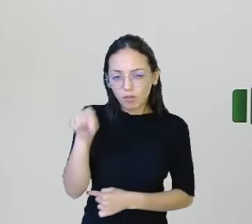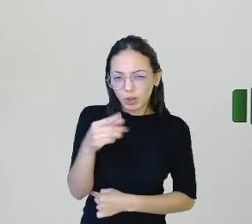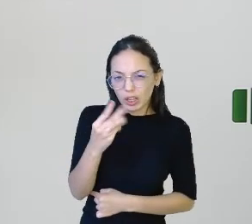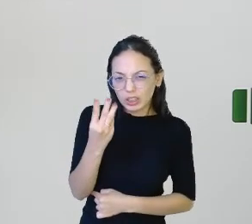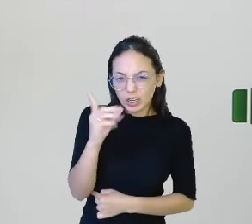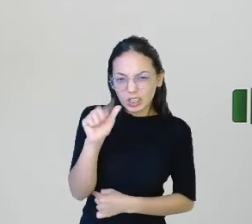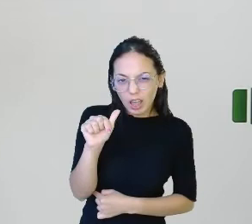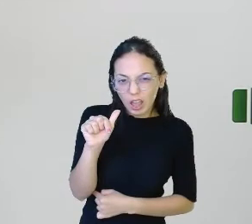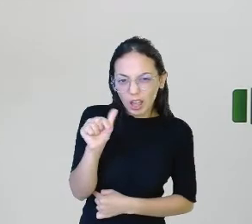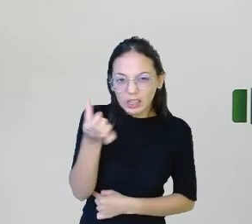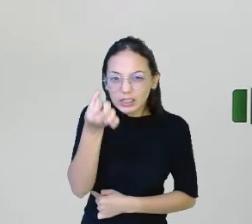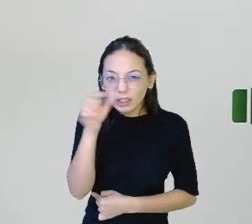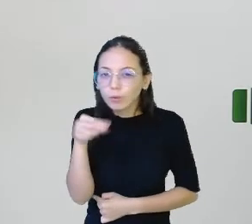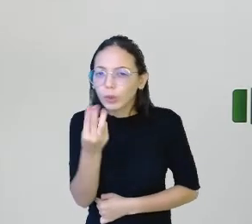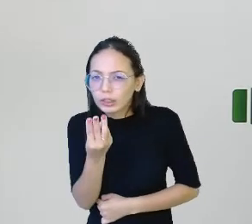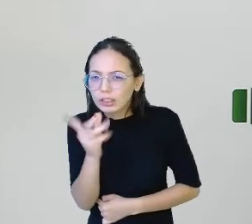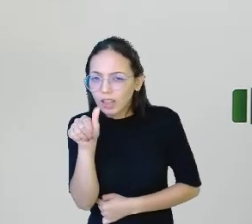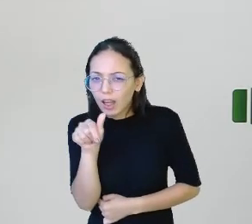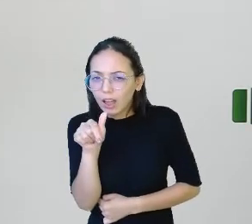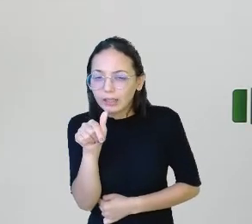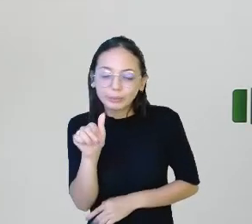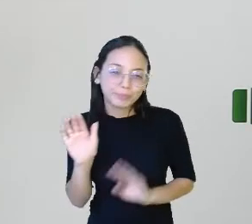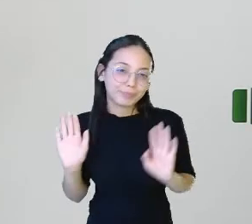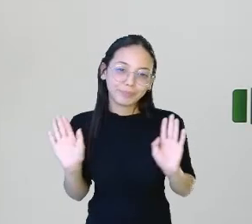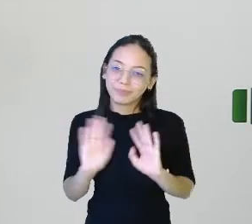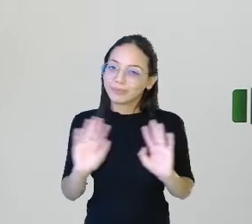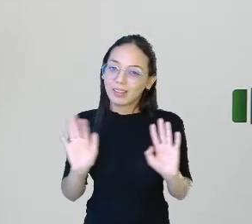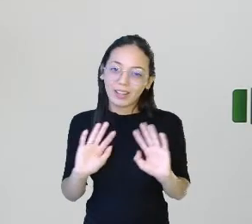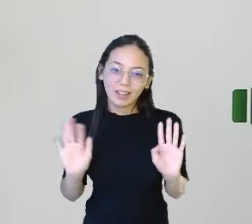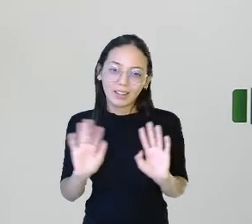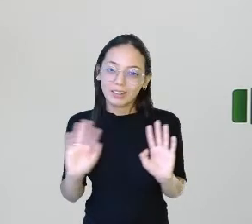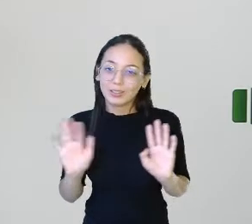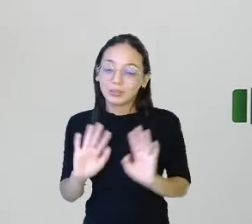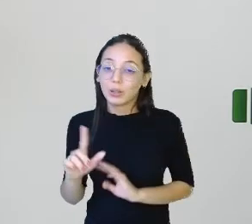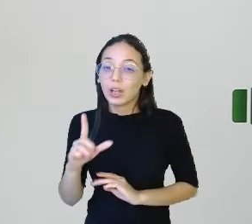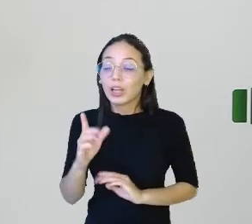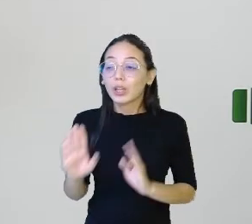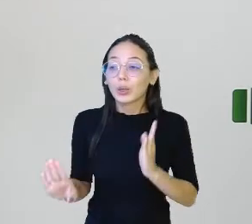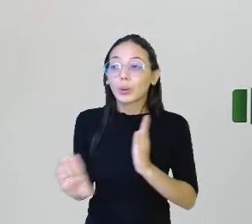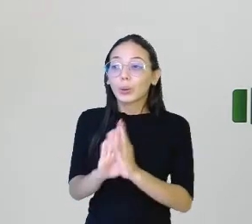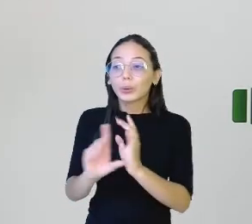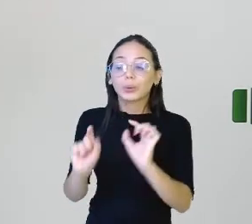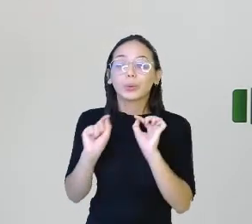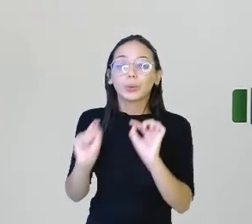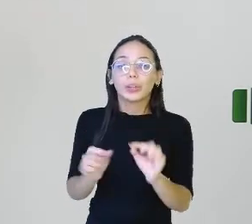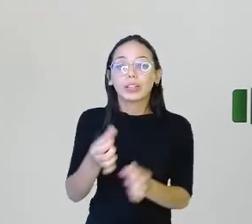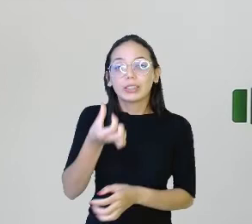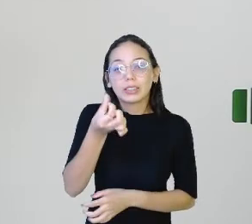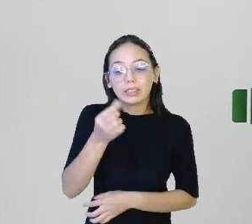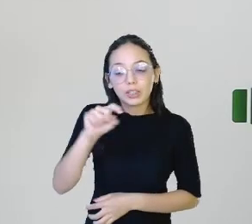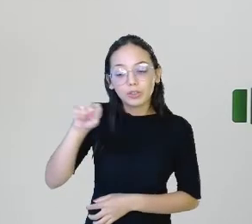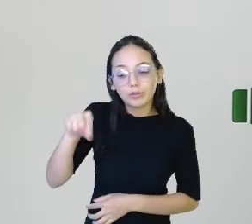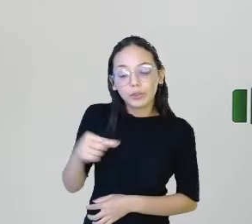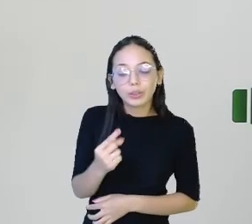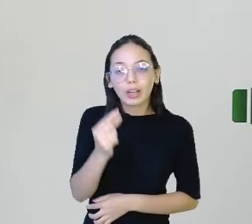6,3? 6,3? Não, né, gente? A gente encontrou a medida